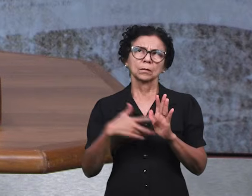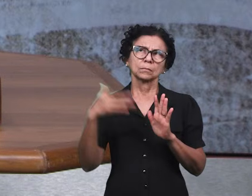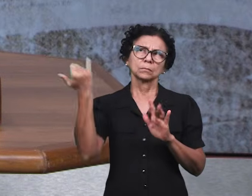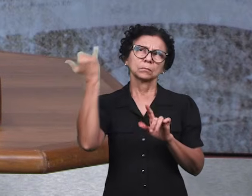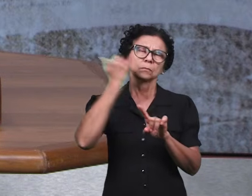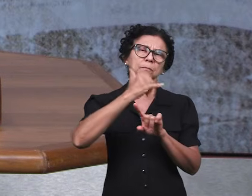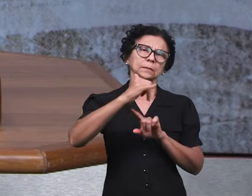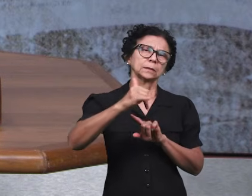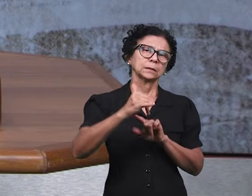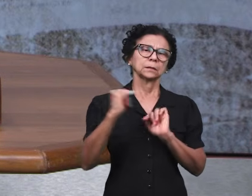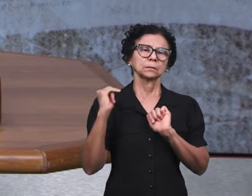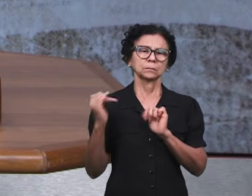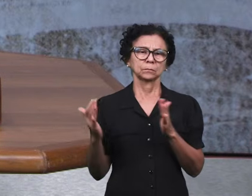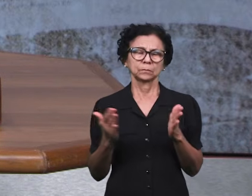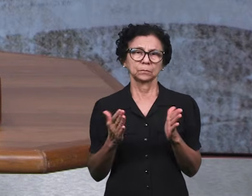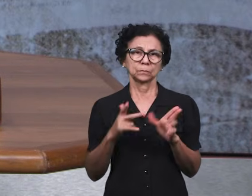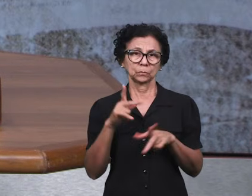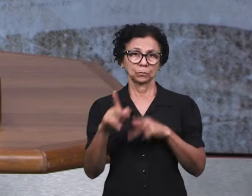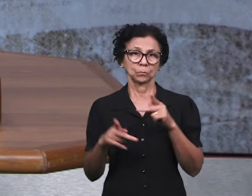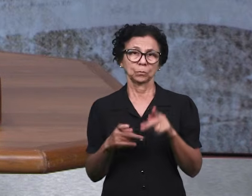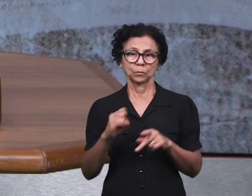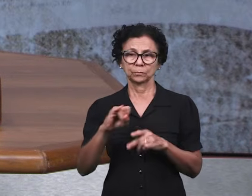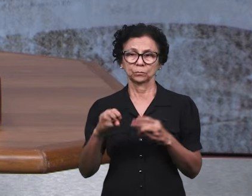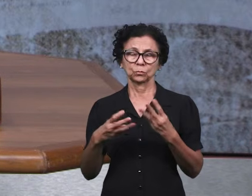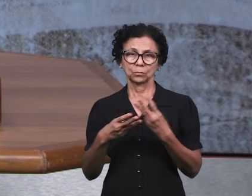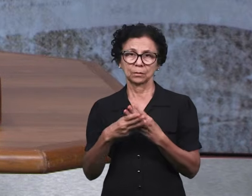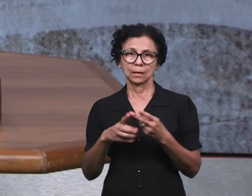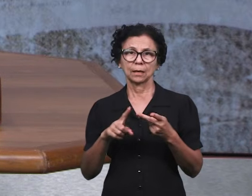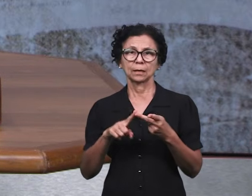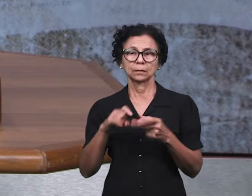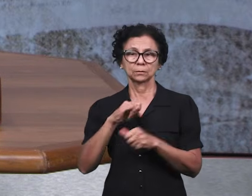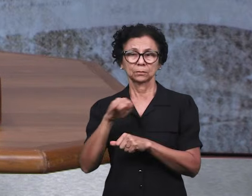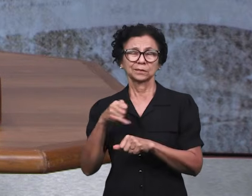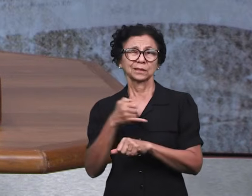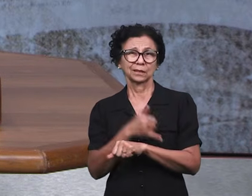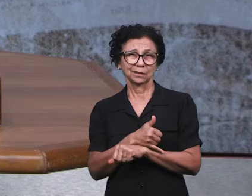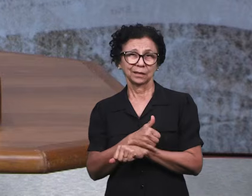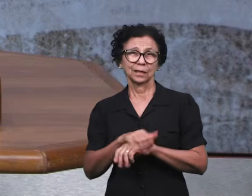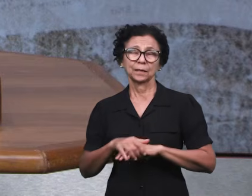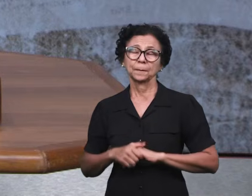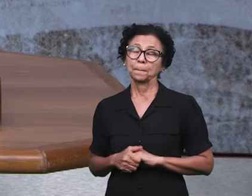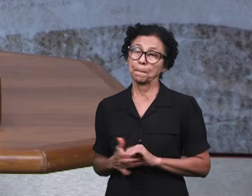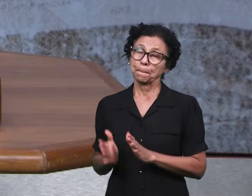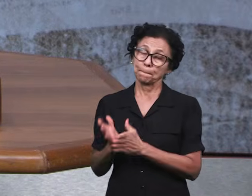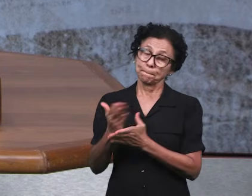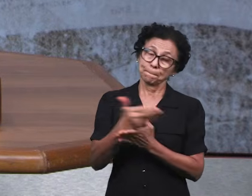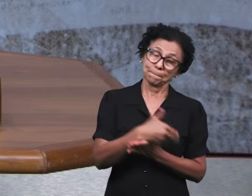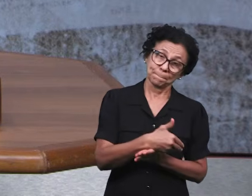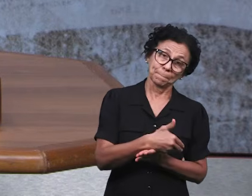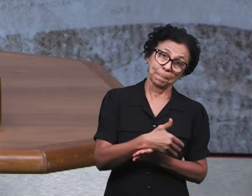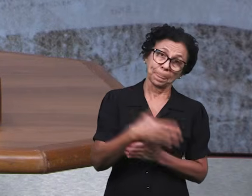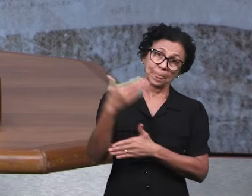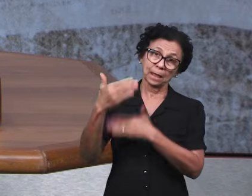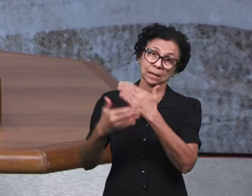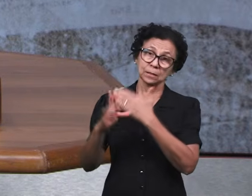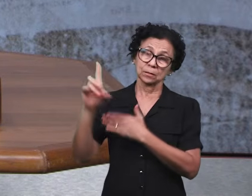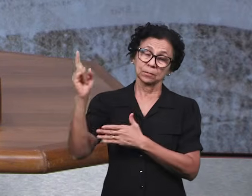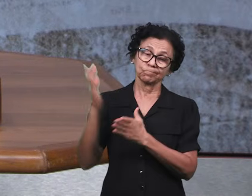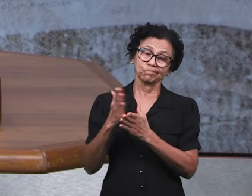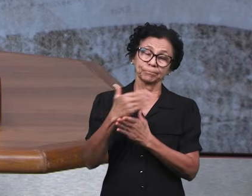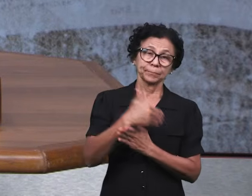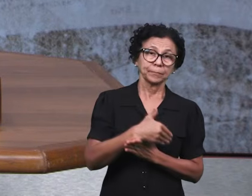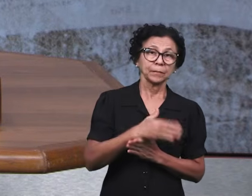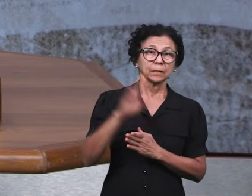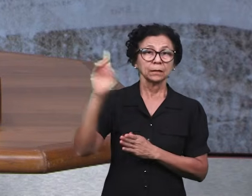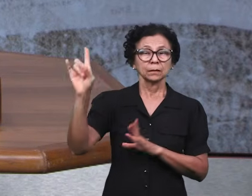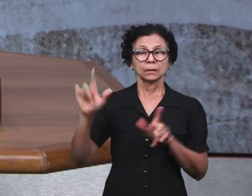em que o povo de Judá e Jerusalém estava fora dos caminhos do Senhor e a justiça do Senhor